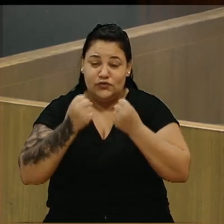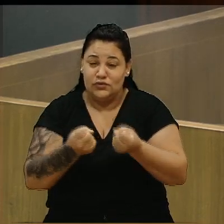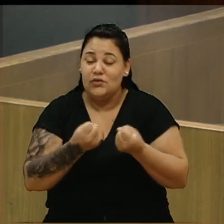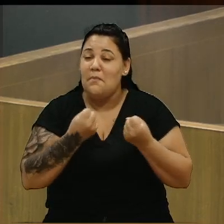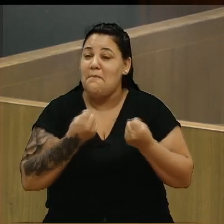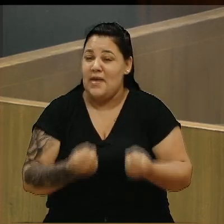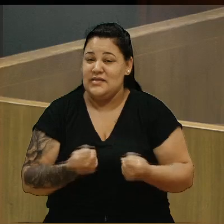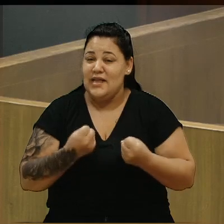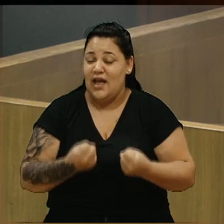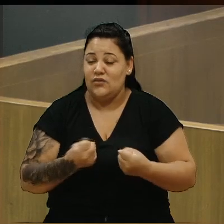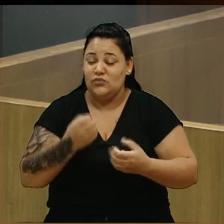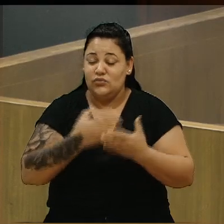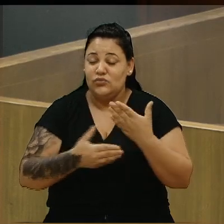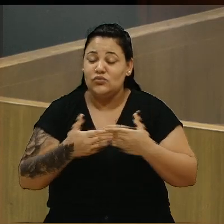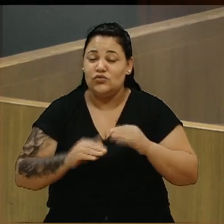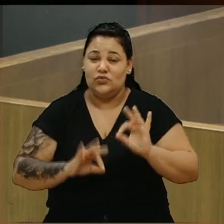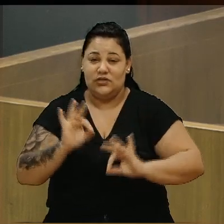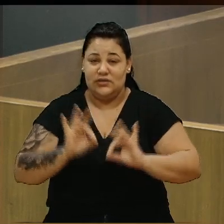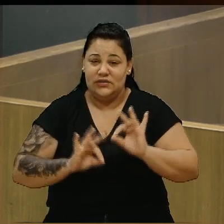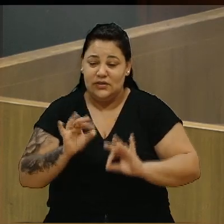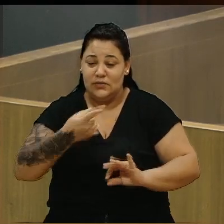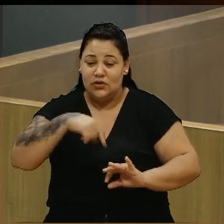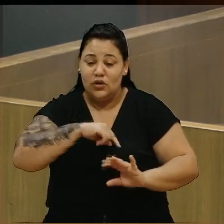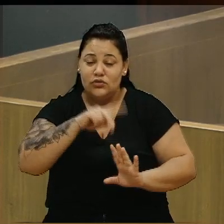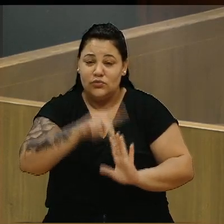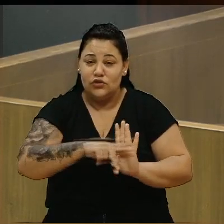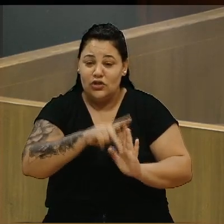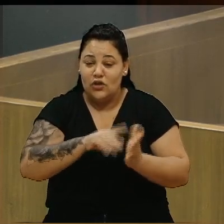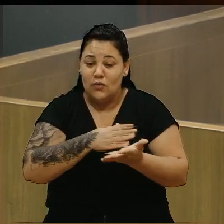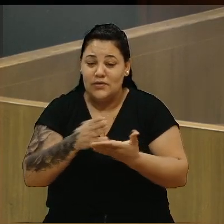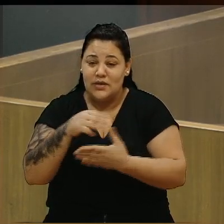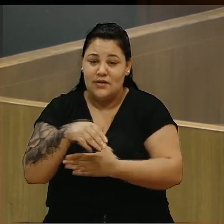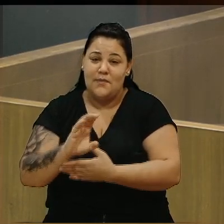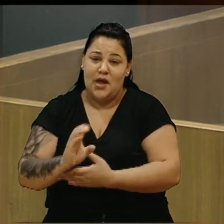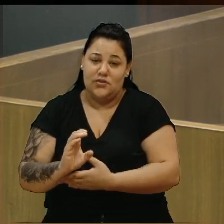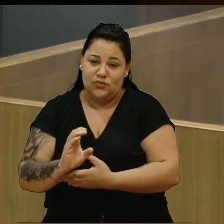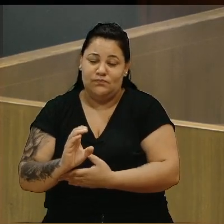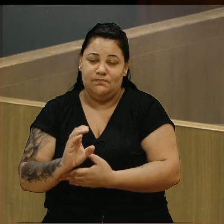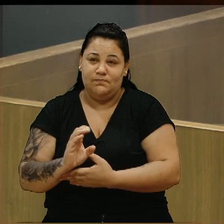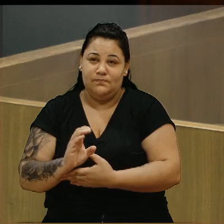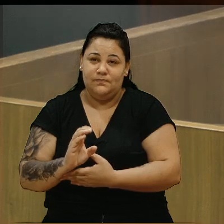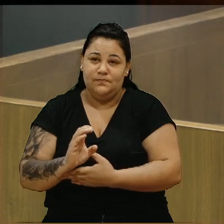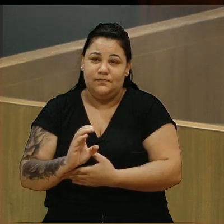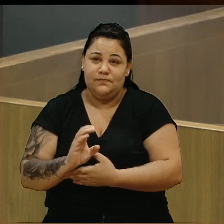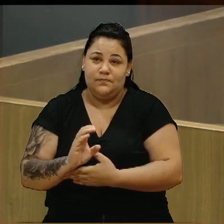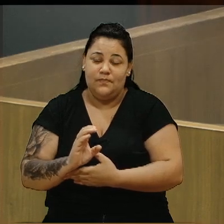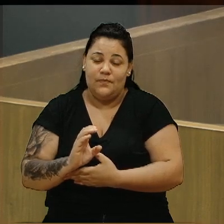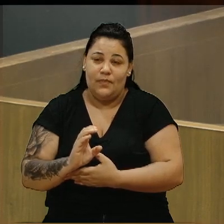tudo estava seguindo para que os nossos projetos iniciassem em março.